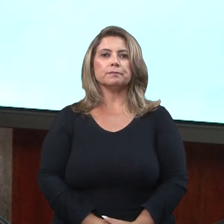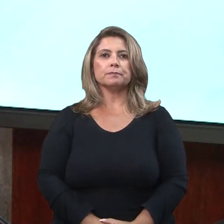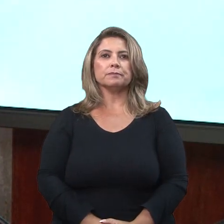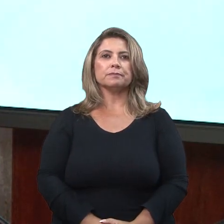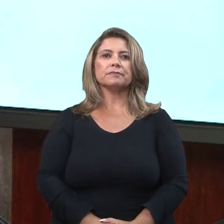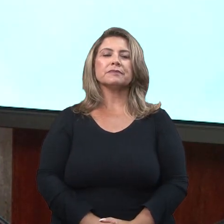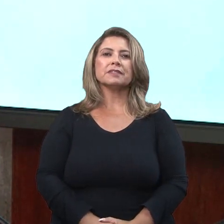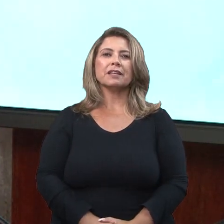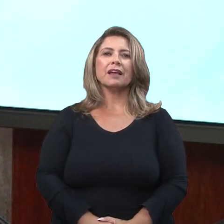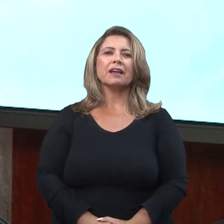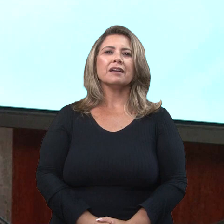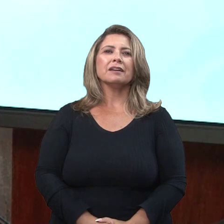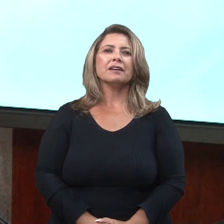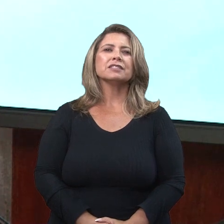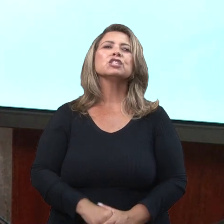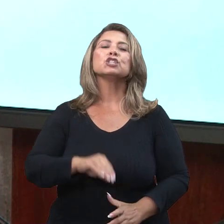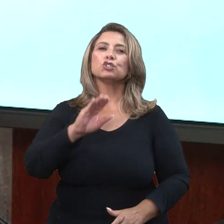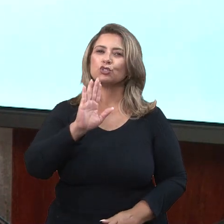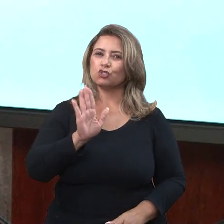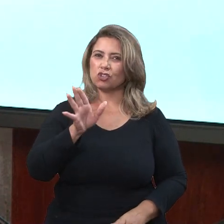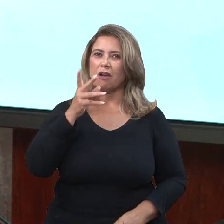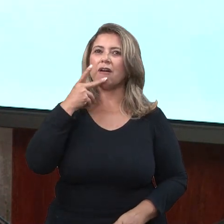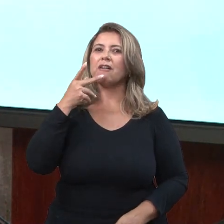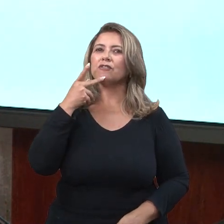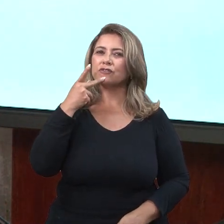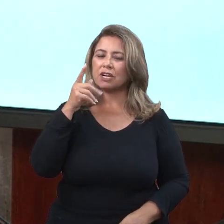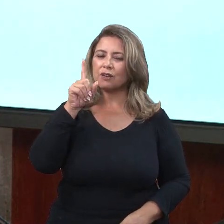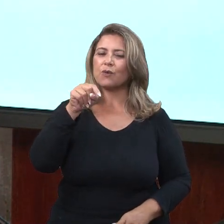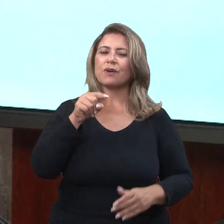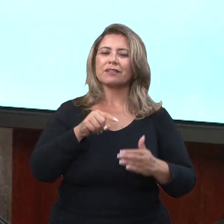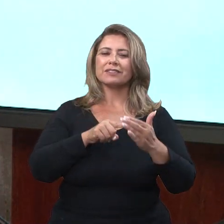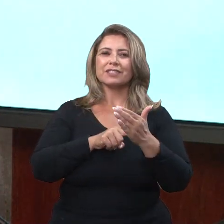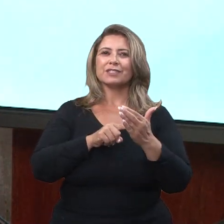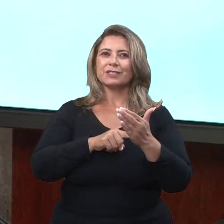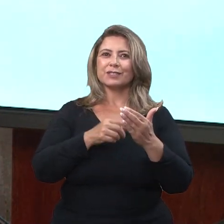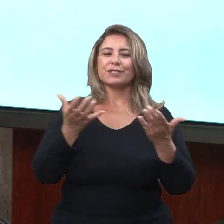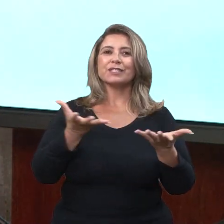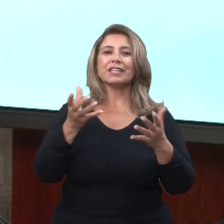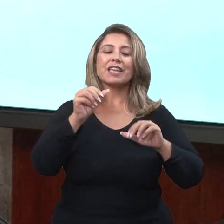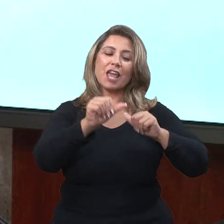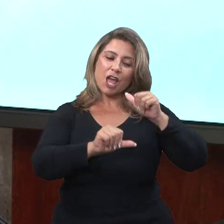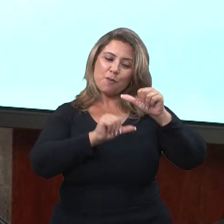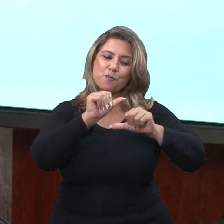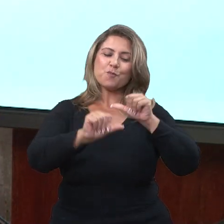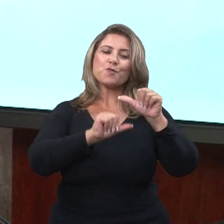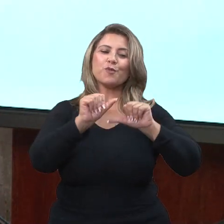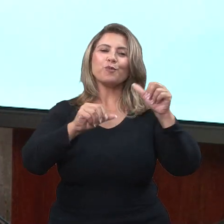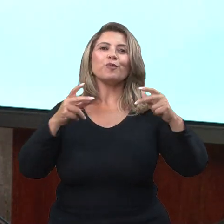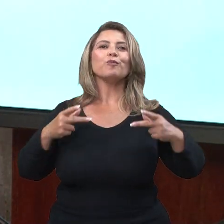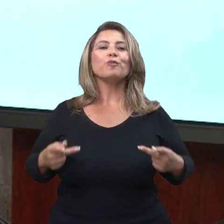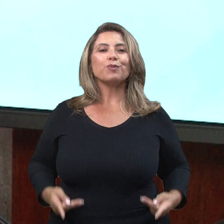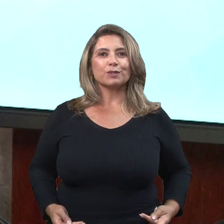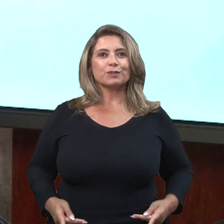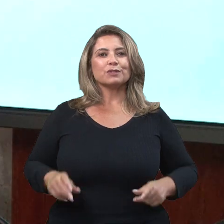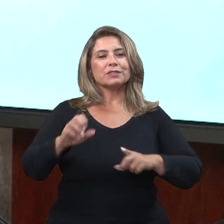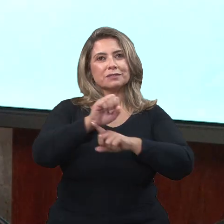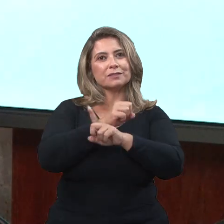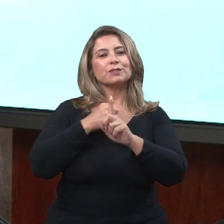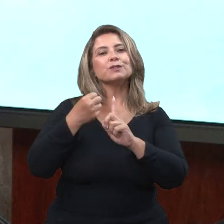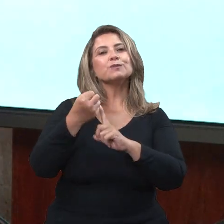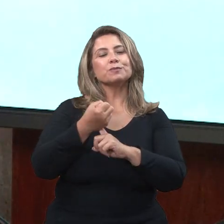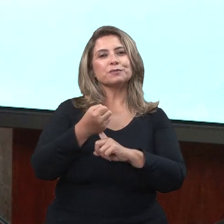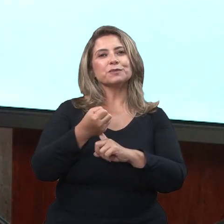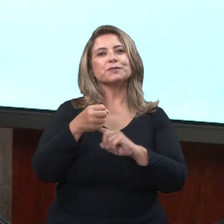Acho que a gente falou bastante de denúncia, mas o que a gente quer mesmo é mudar as atitudes da nossa sociedade toda, e